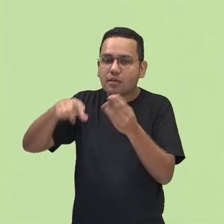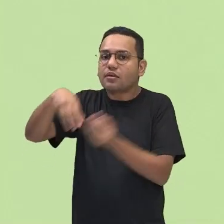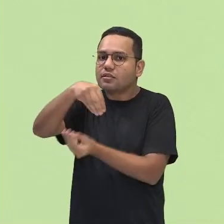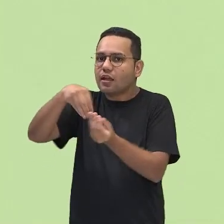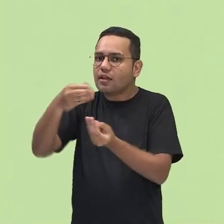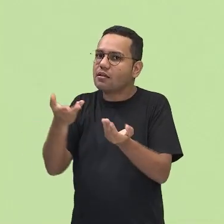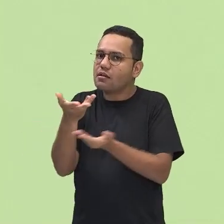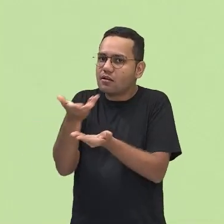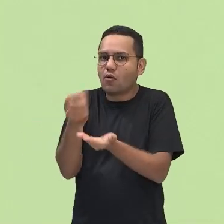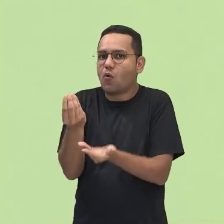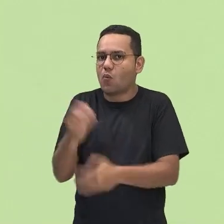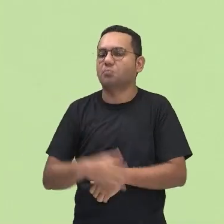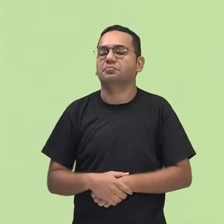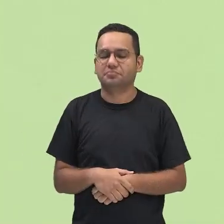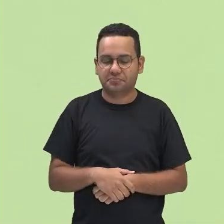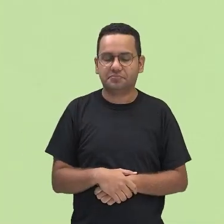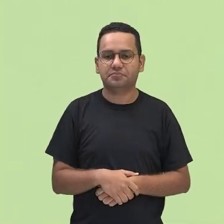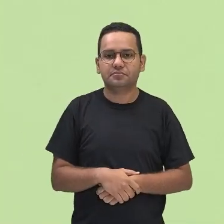vai observar